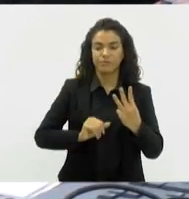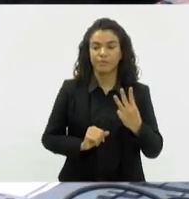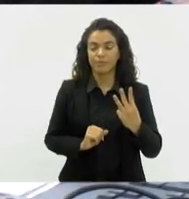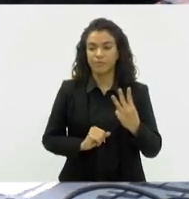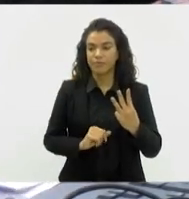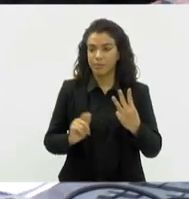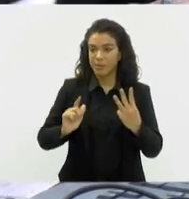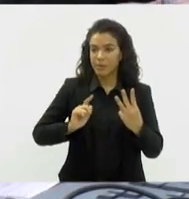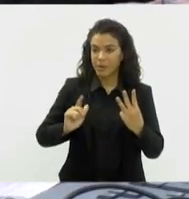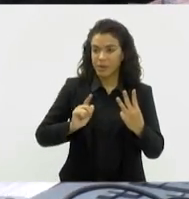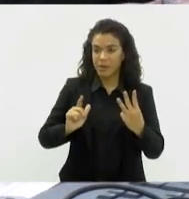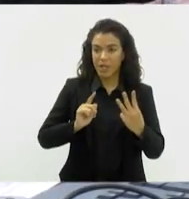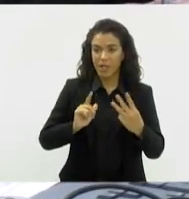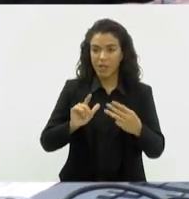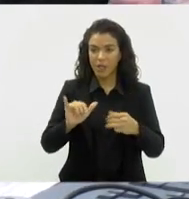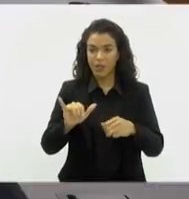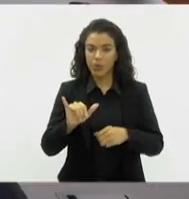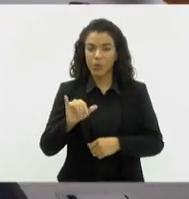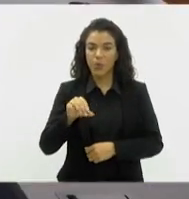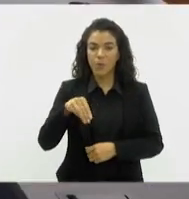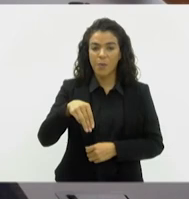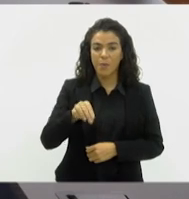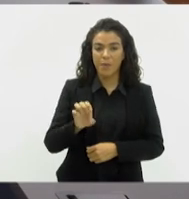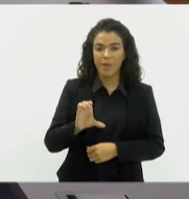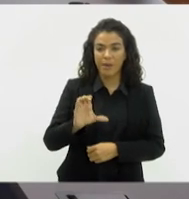Existe alguém do mecanismo presente?